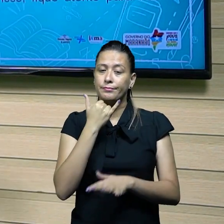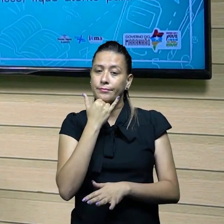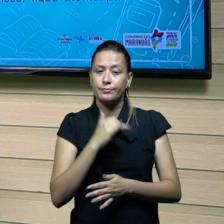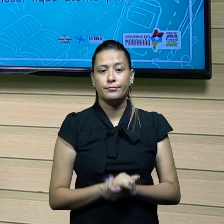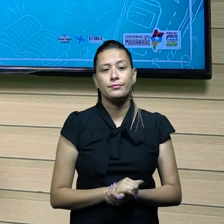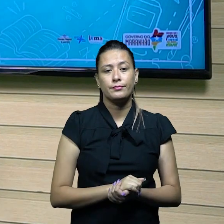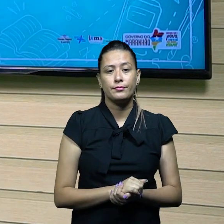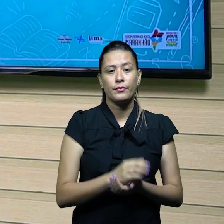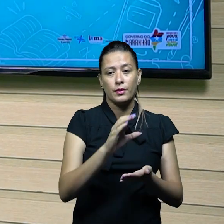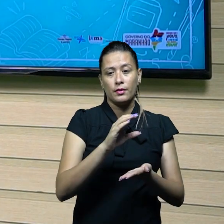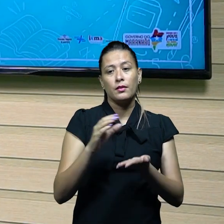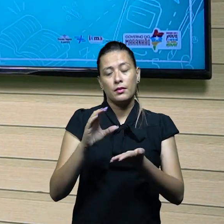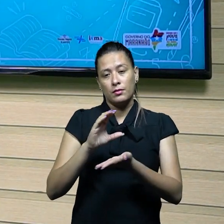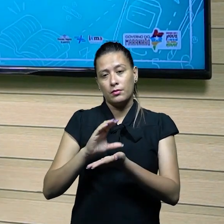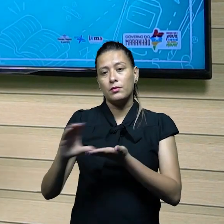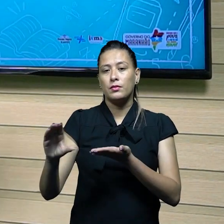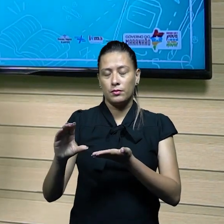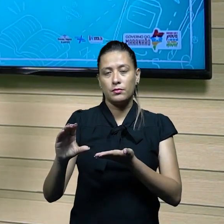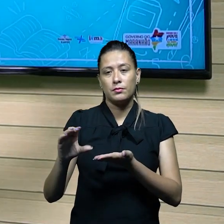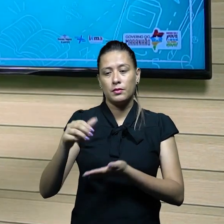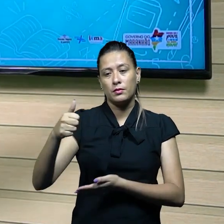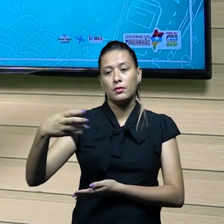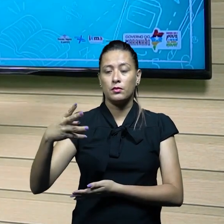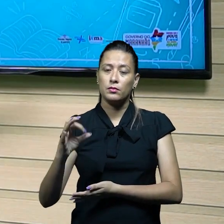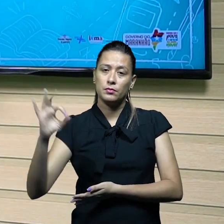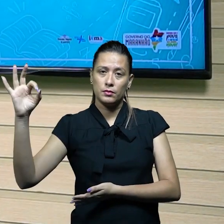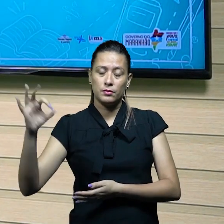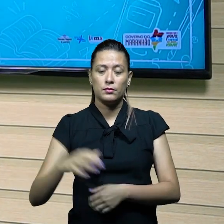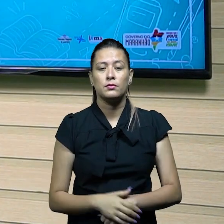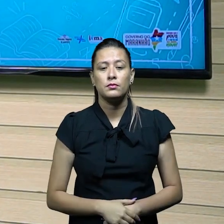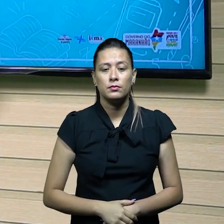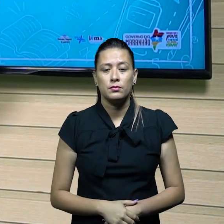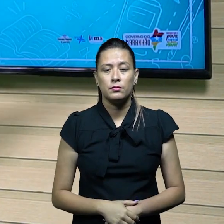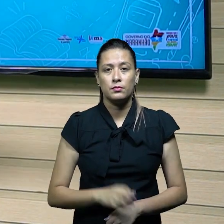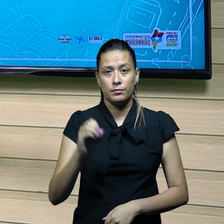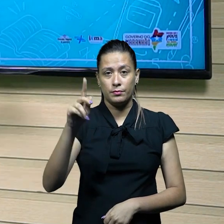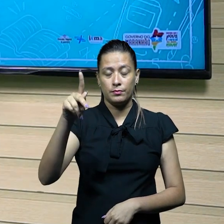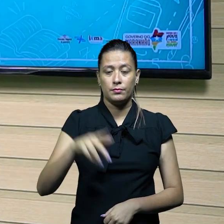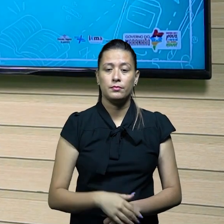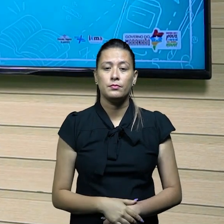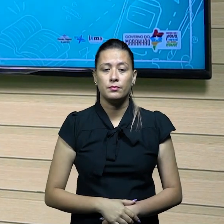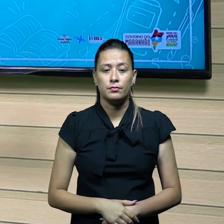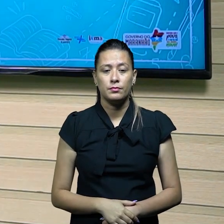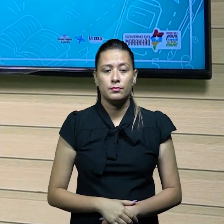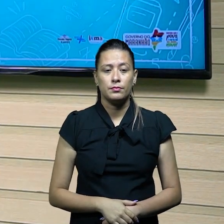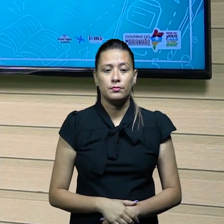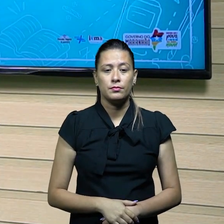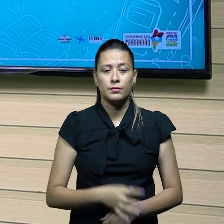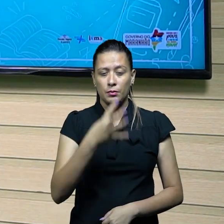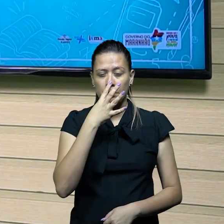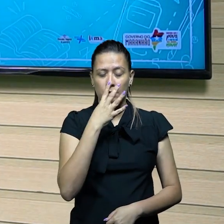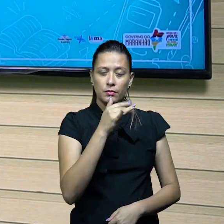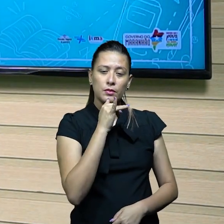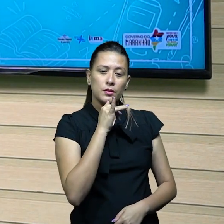ver, ele for maior tanto maior quanto o TMA e maior que o mercado financeiro, eu observo que aquele investimento